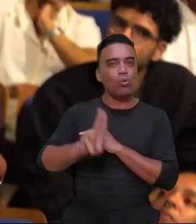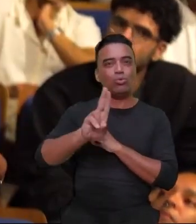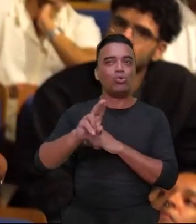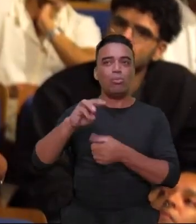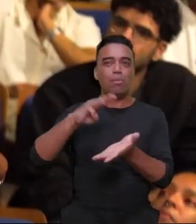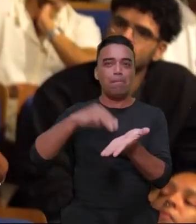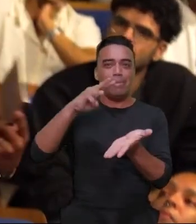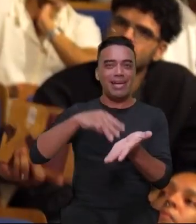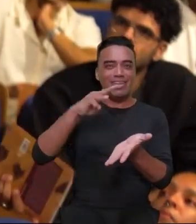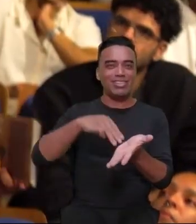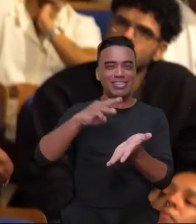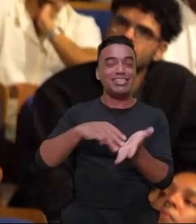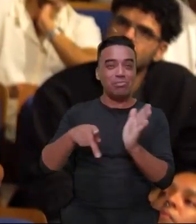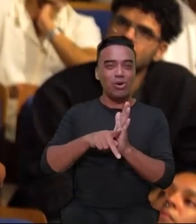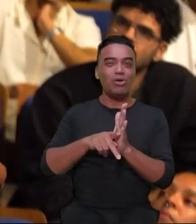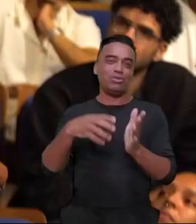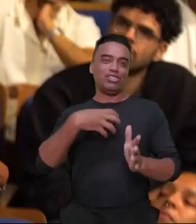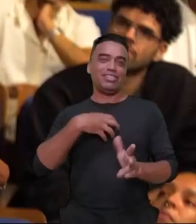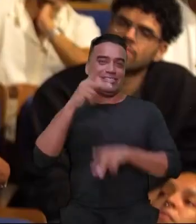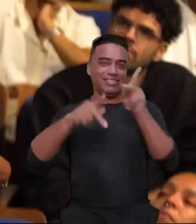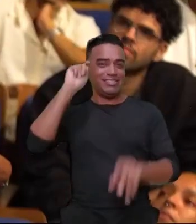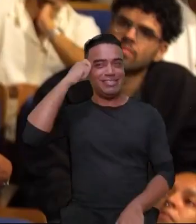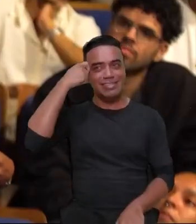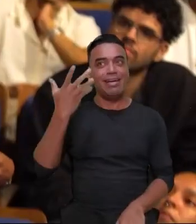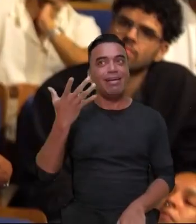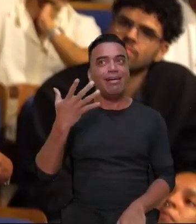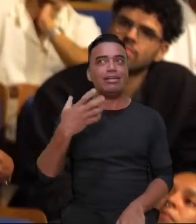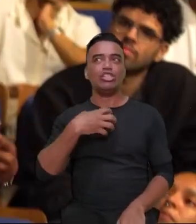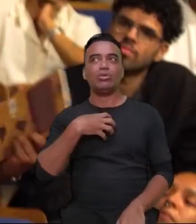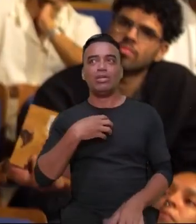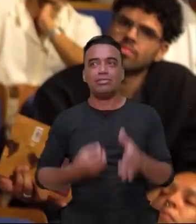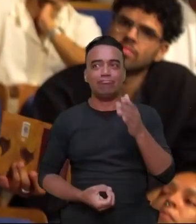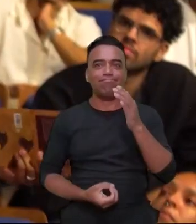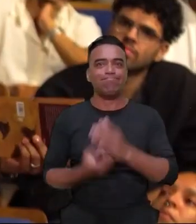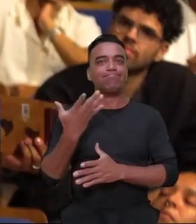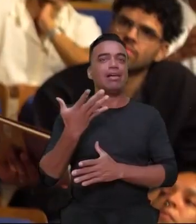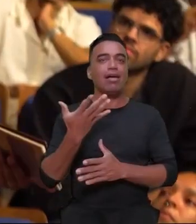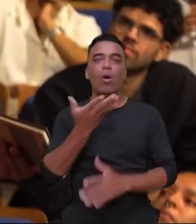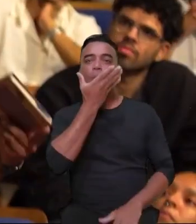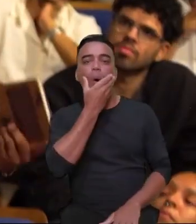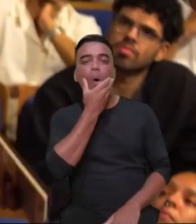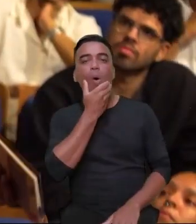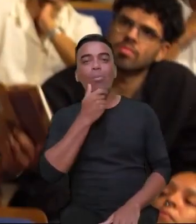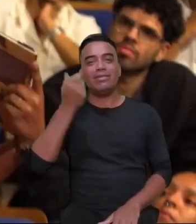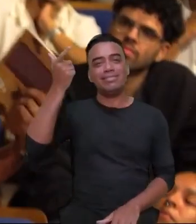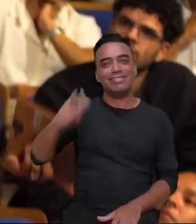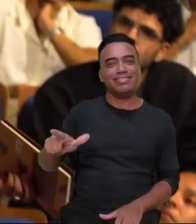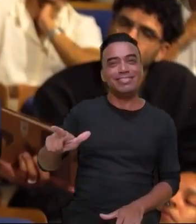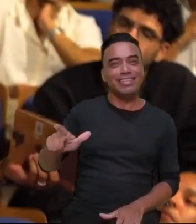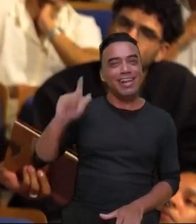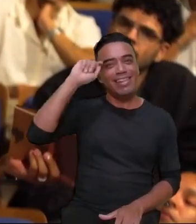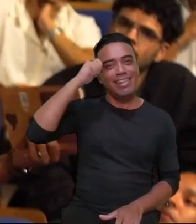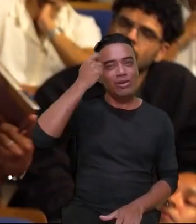como metodologia autoetnografia negra, eu tenho pensado muito essa construção das masculinidades outras, das